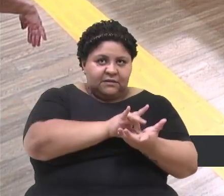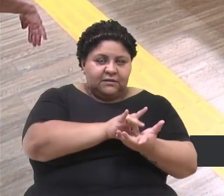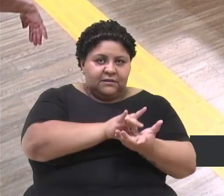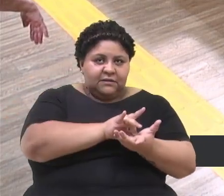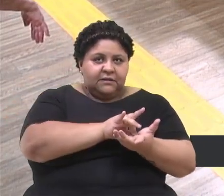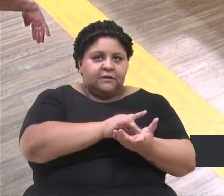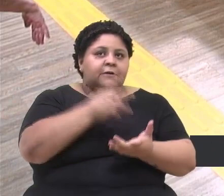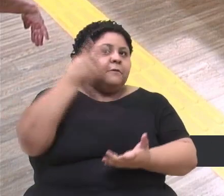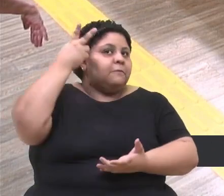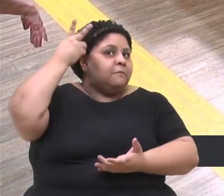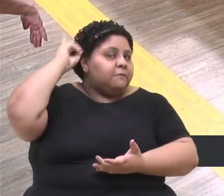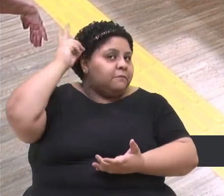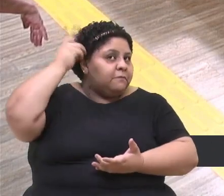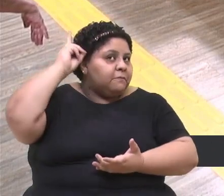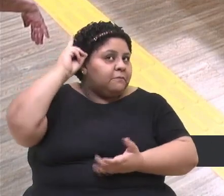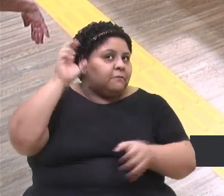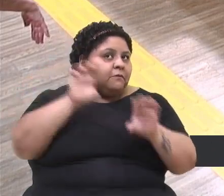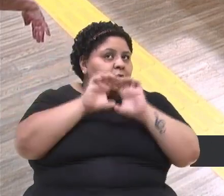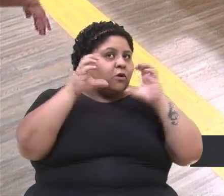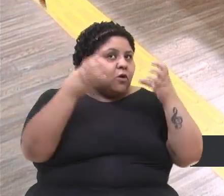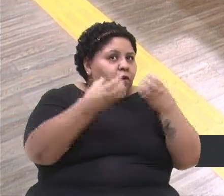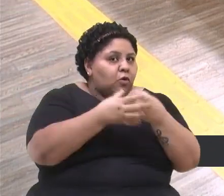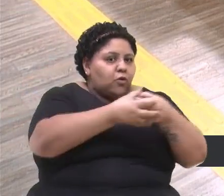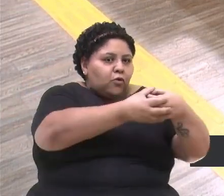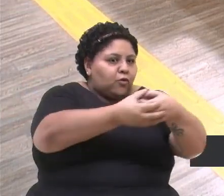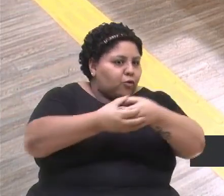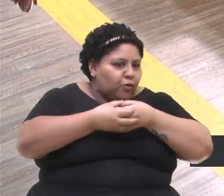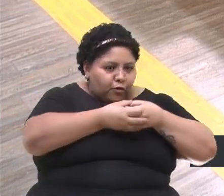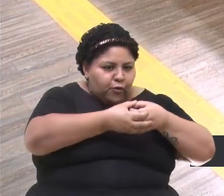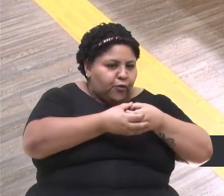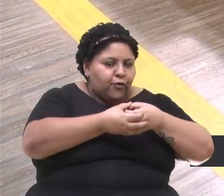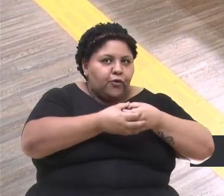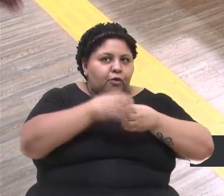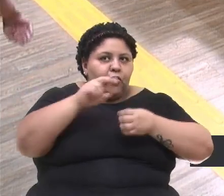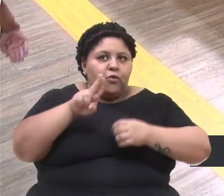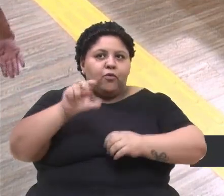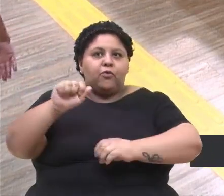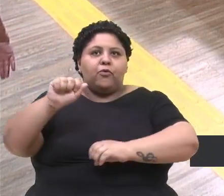Walter, pessoal da UAB, venham até aqui, por favor. Suspenda a sessão.